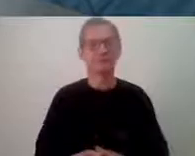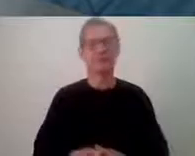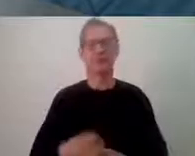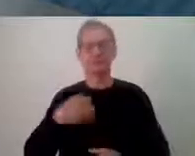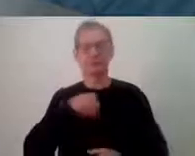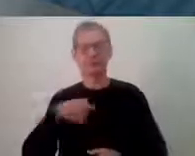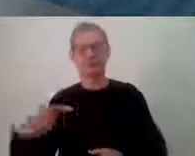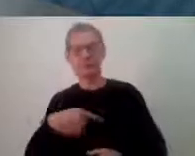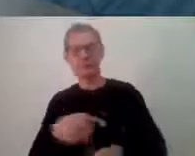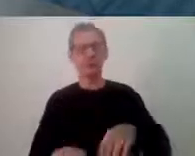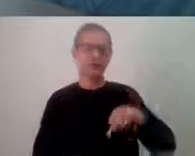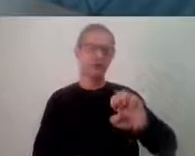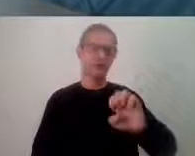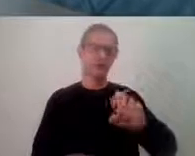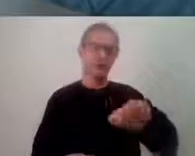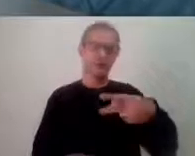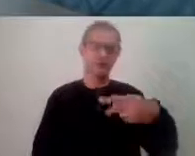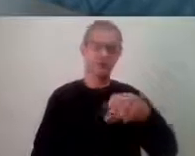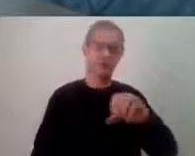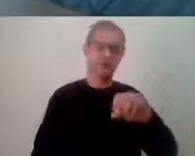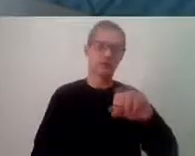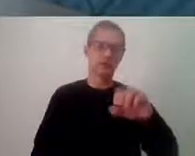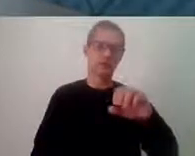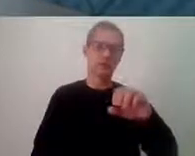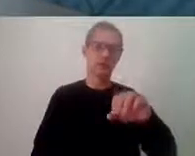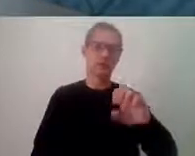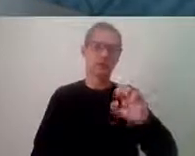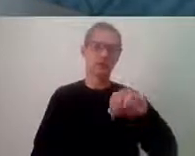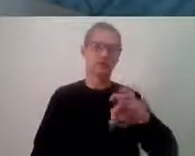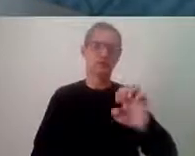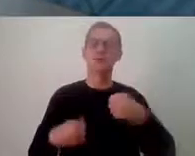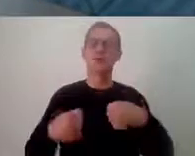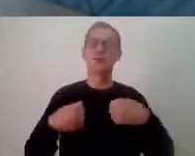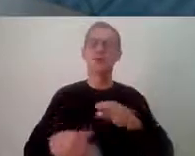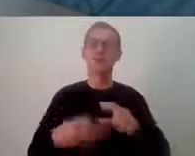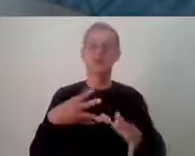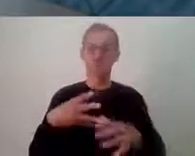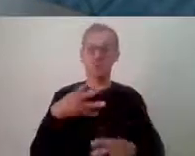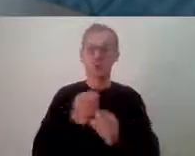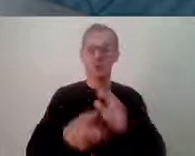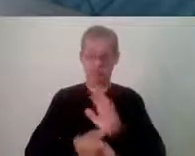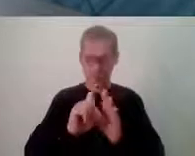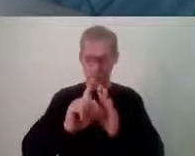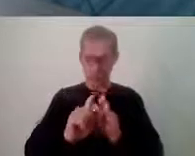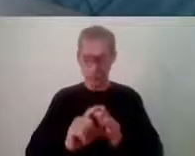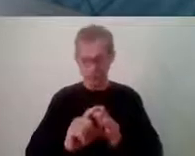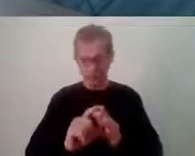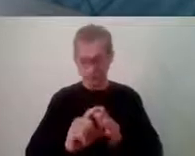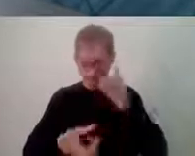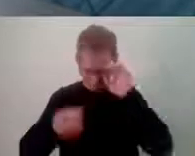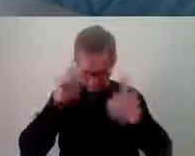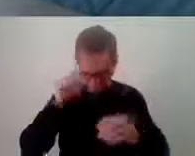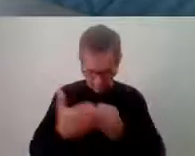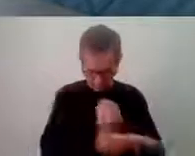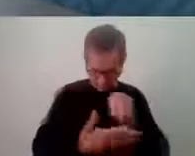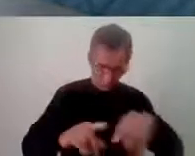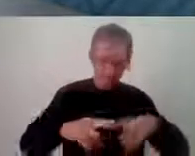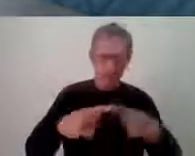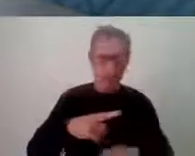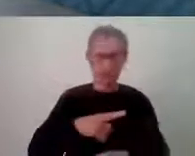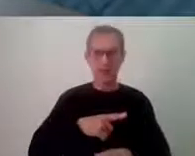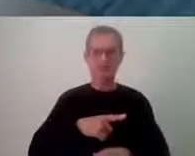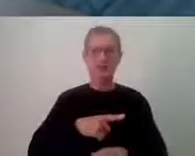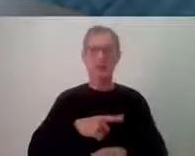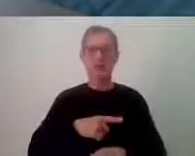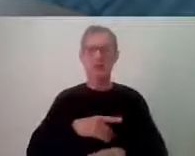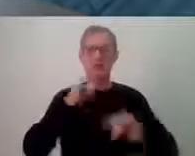eu vou diminuir 1 no expoente, para que eu preciso anteriormente? Somar 1 no expoente. Essa que é a ideia base, né? Tem mais alguns outros